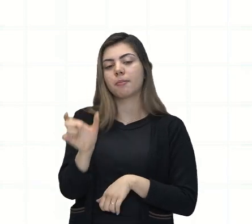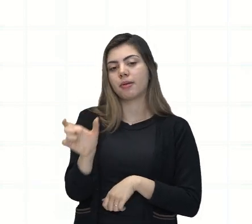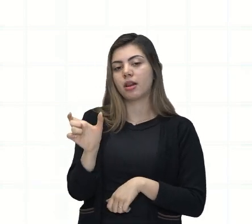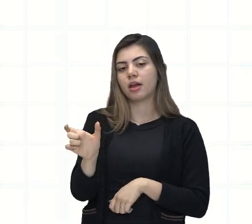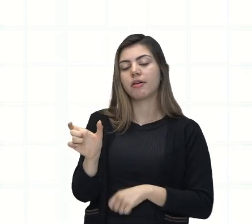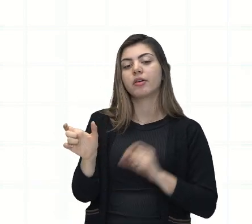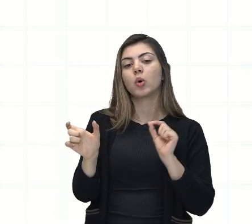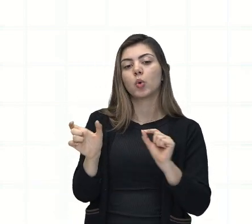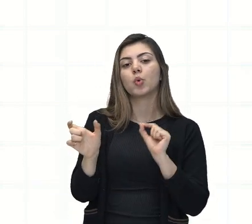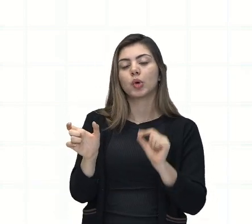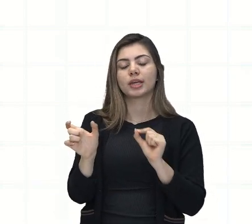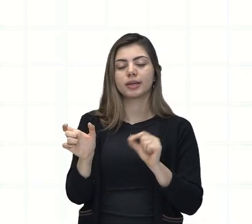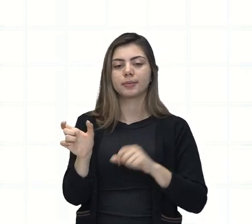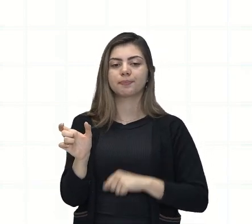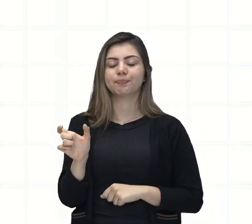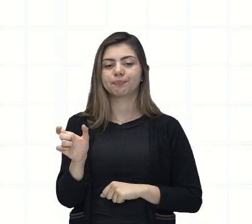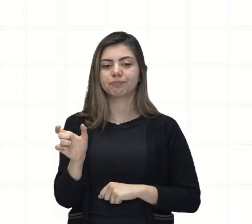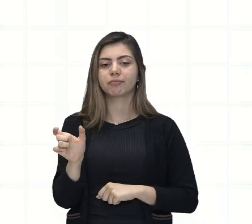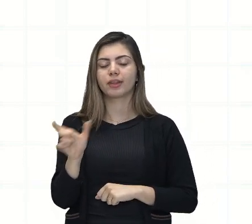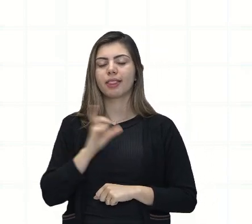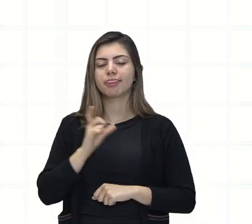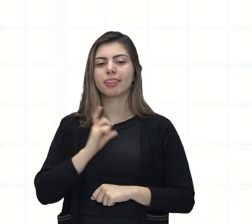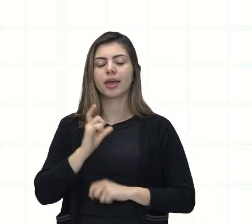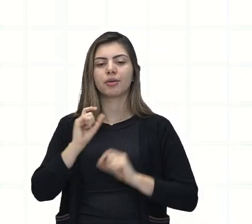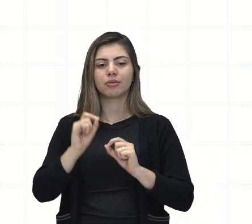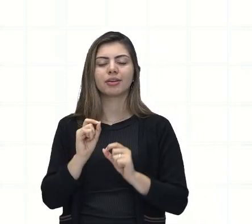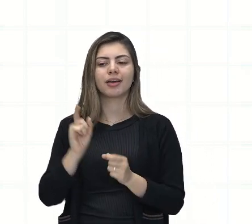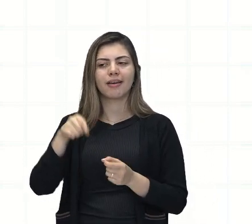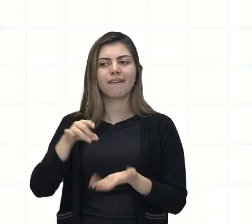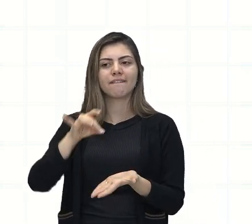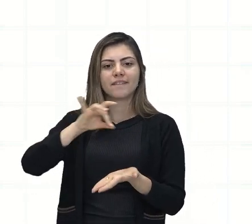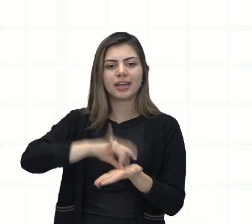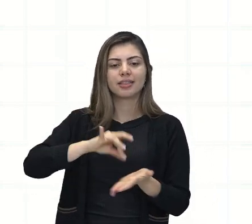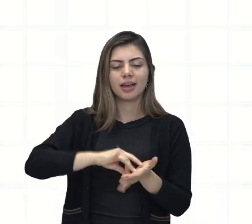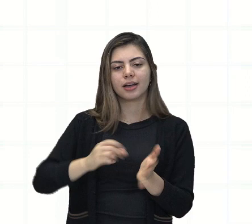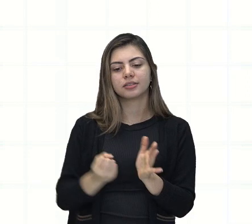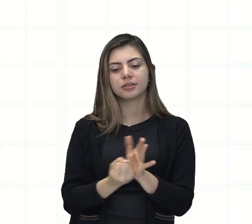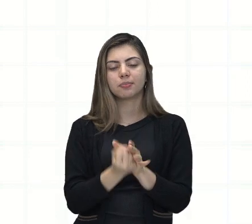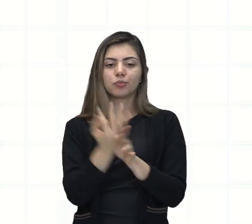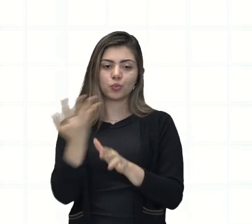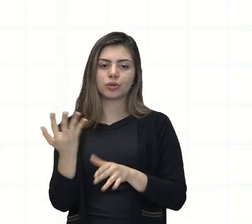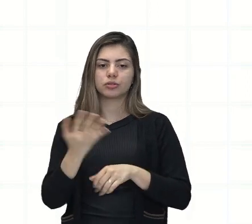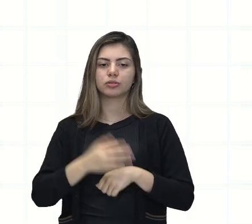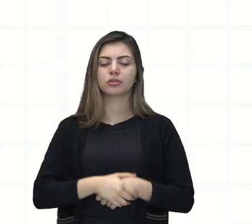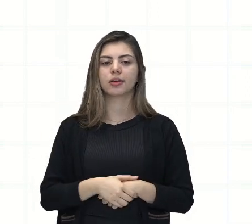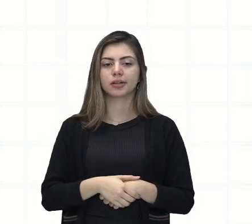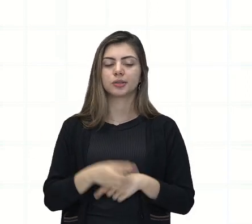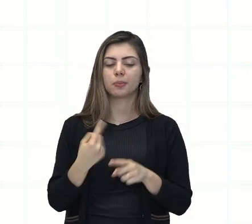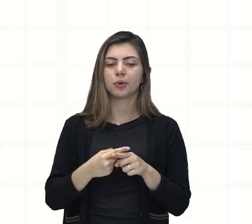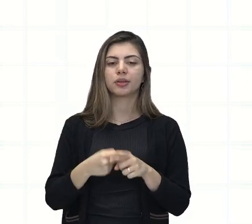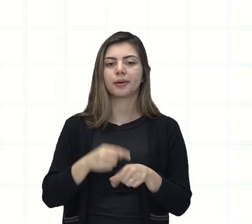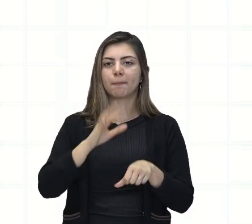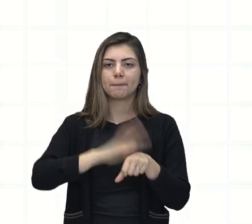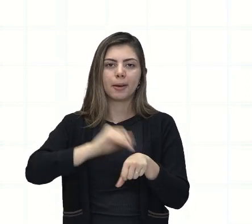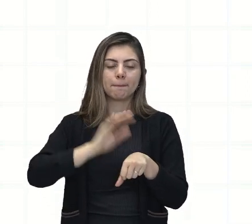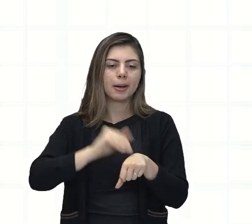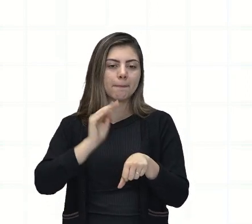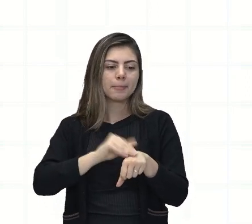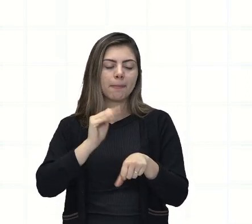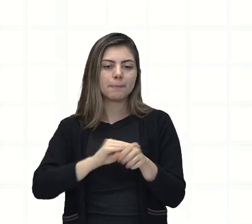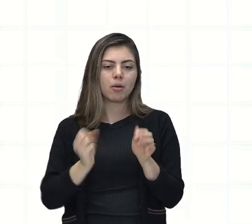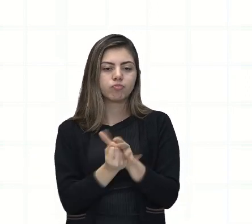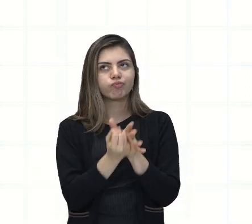essa palavra traz essa materialização de quantidade, né? Pela milésima vez,